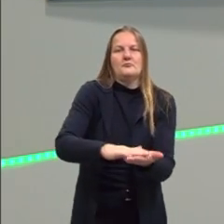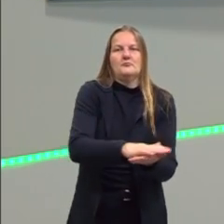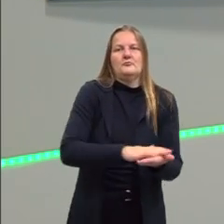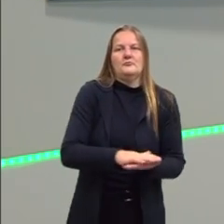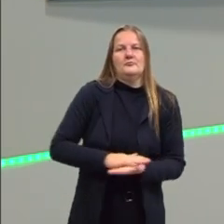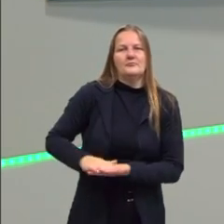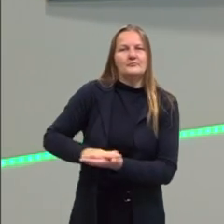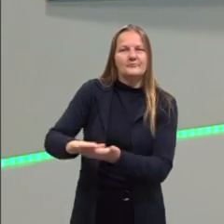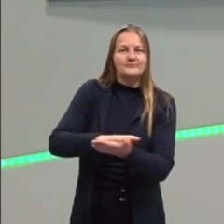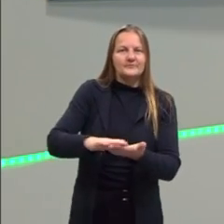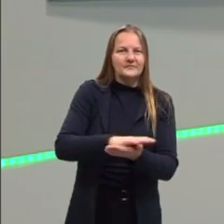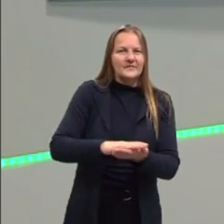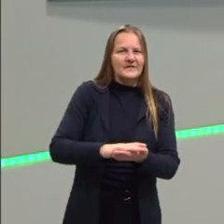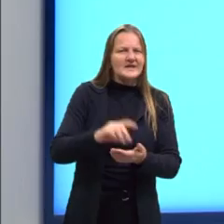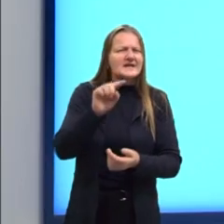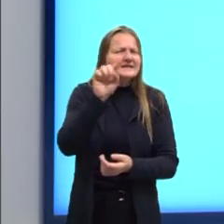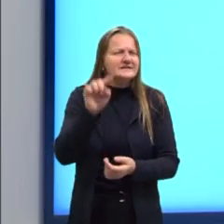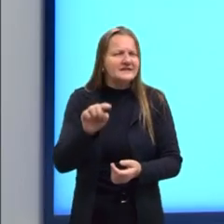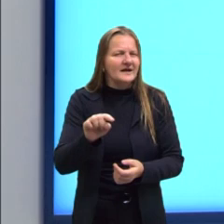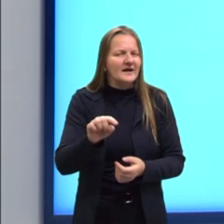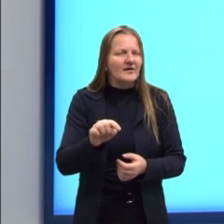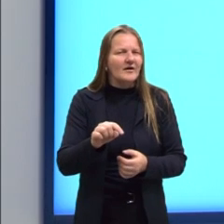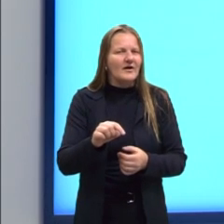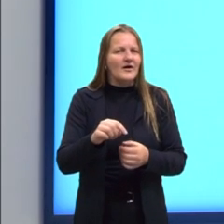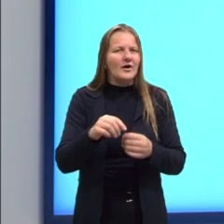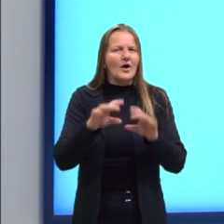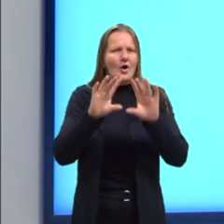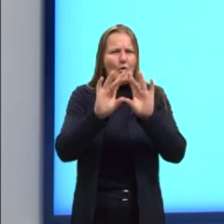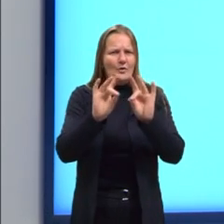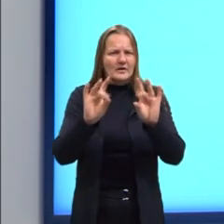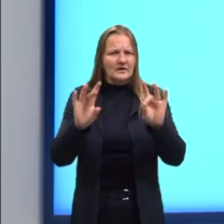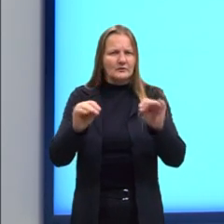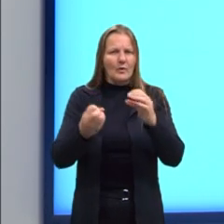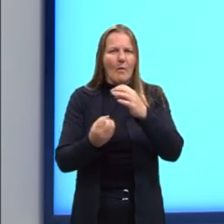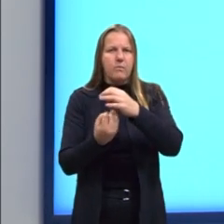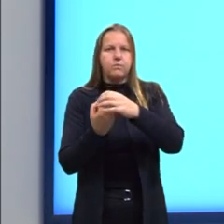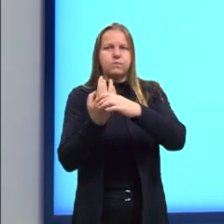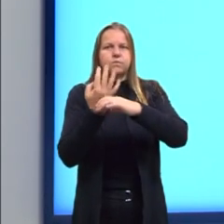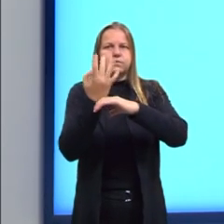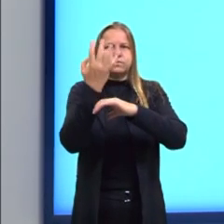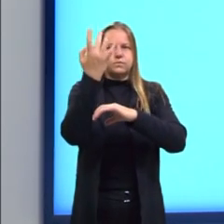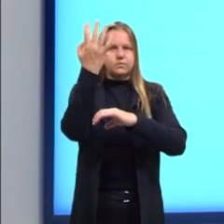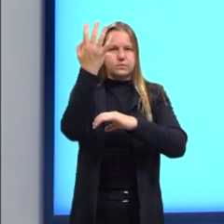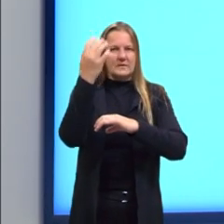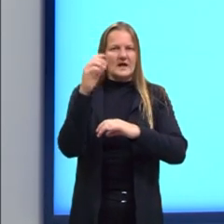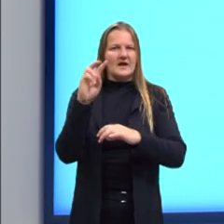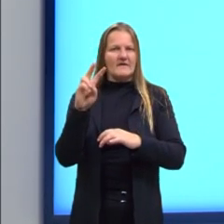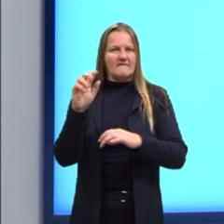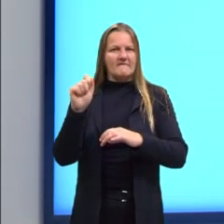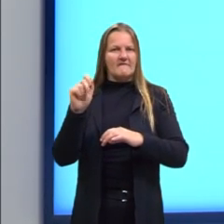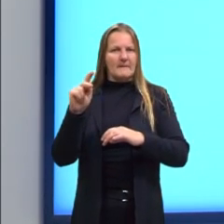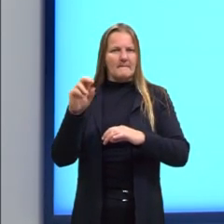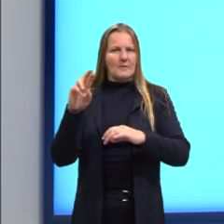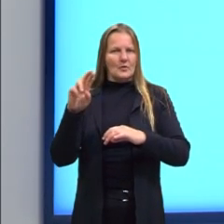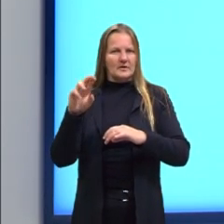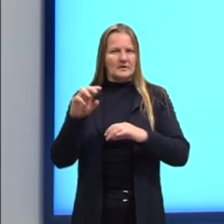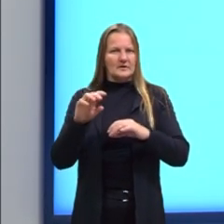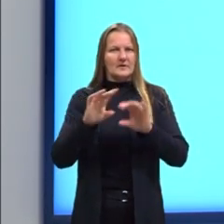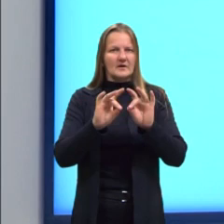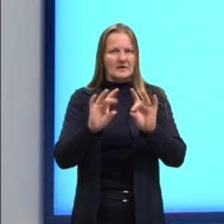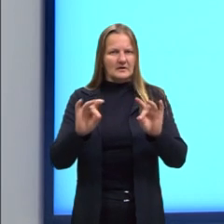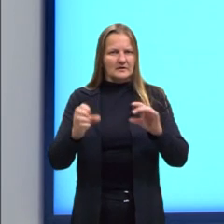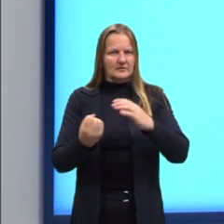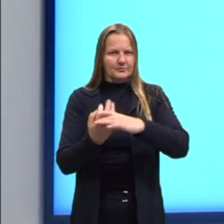fechadinha Será que o líquido dentro dessa garrafa consegue evaporar ele passa da fase líquida para a fase